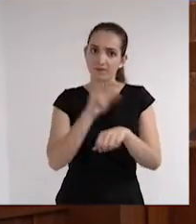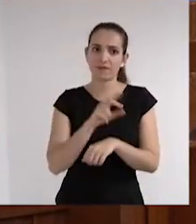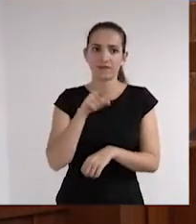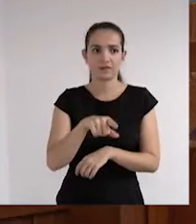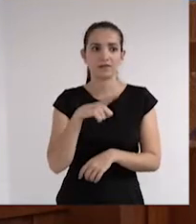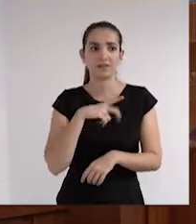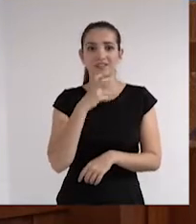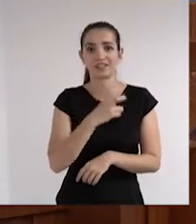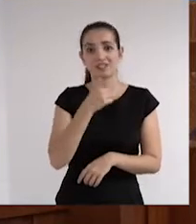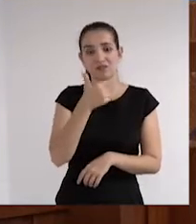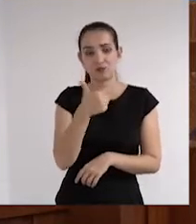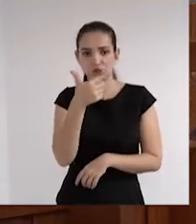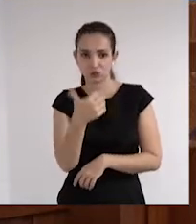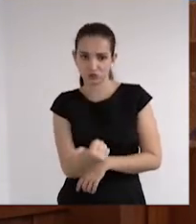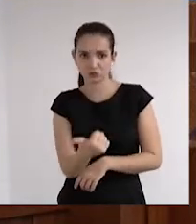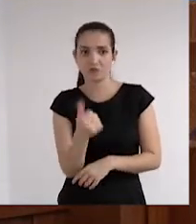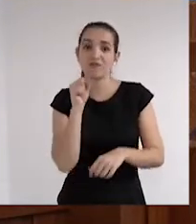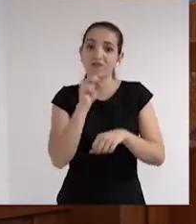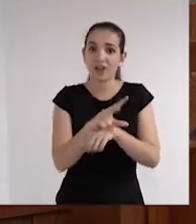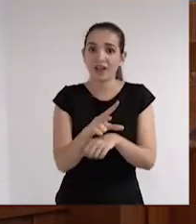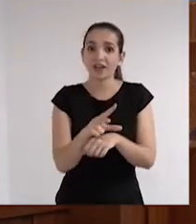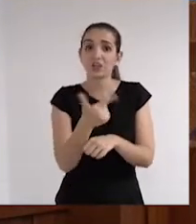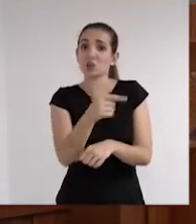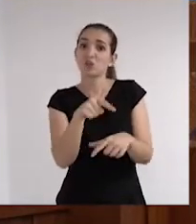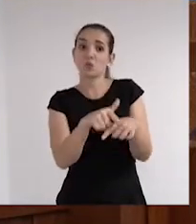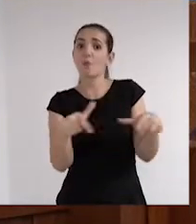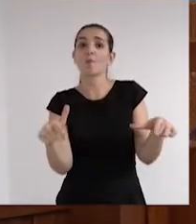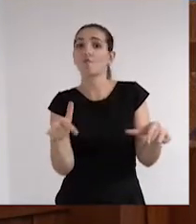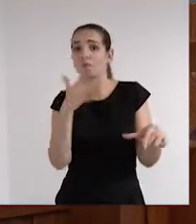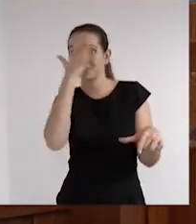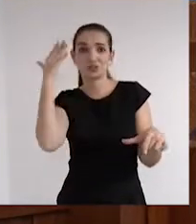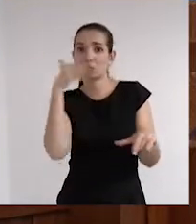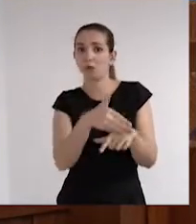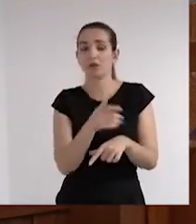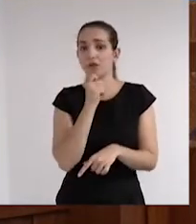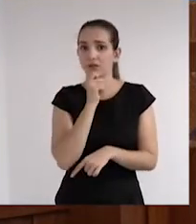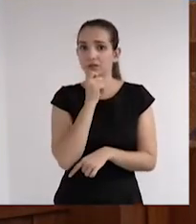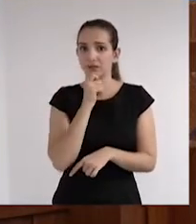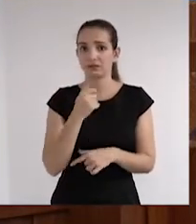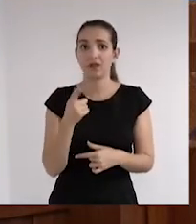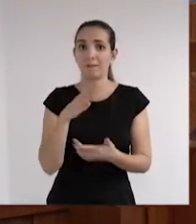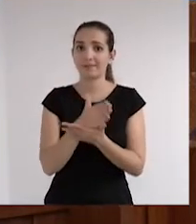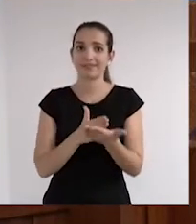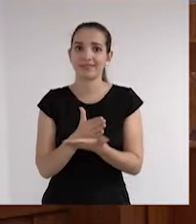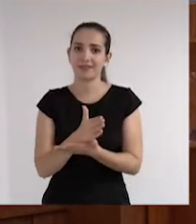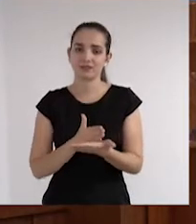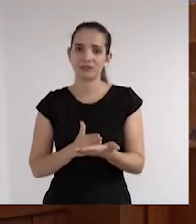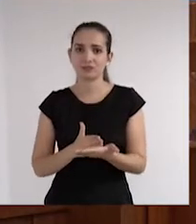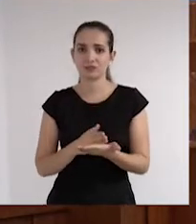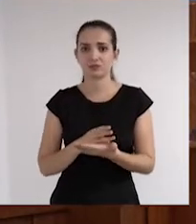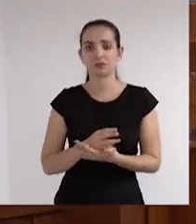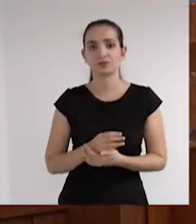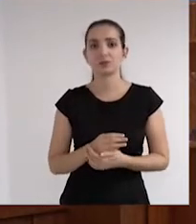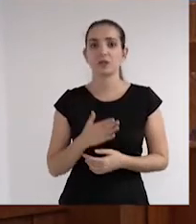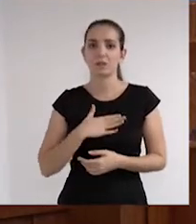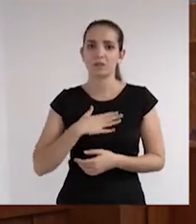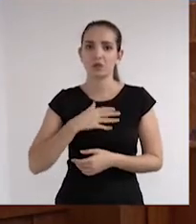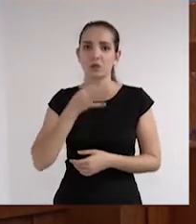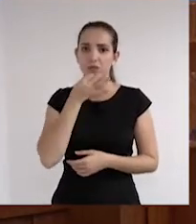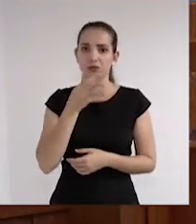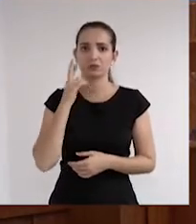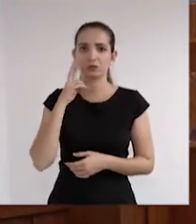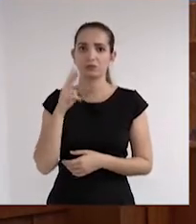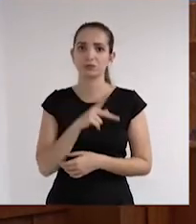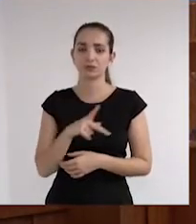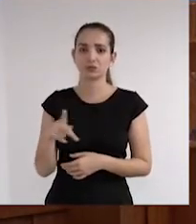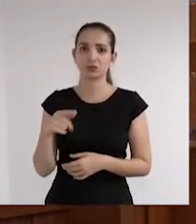você tenha 521 cargos em vacância, praticamente a metade dos cargos existentes. Na minha avaliação, senhor